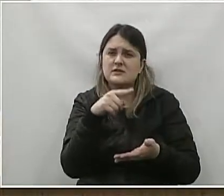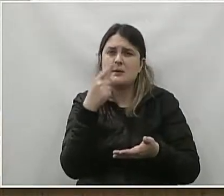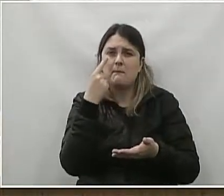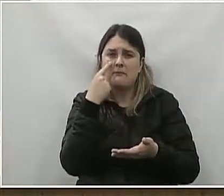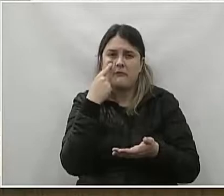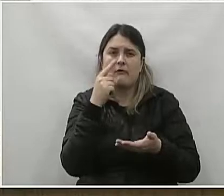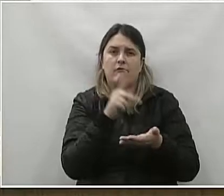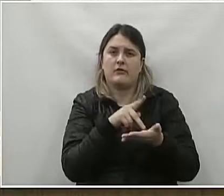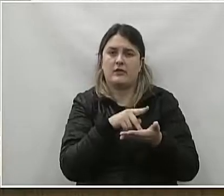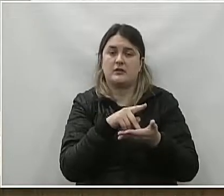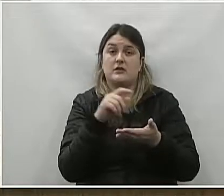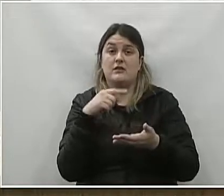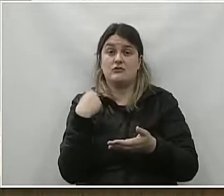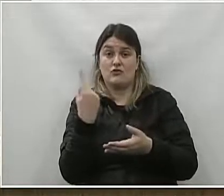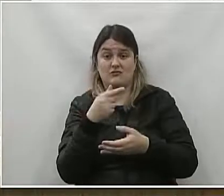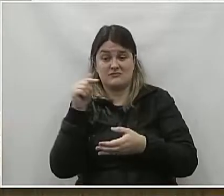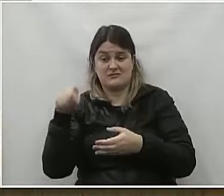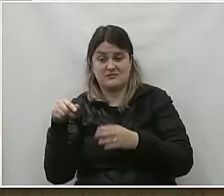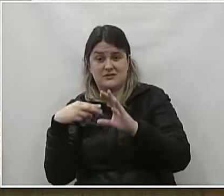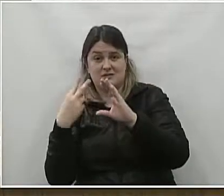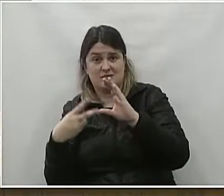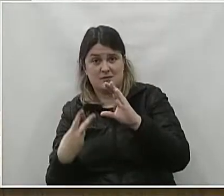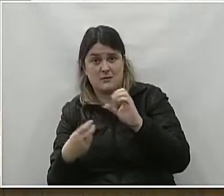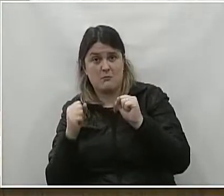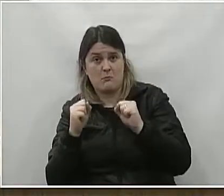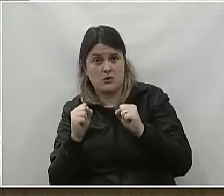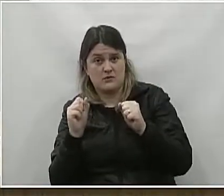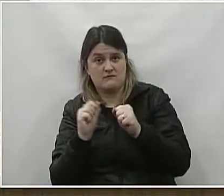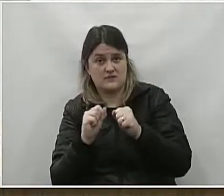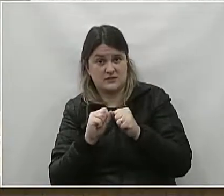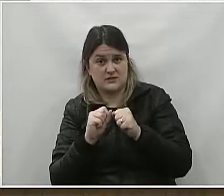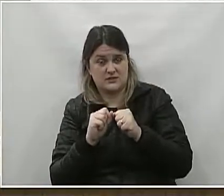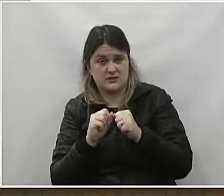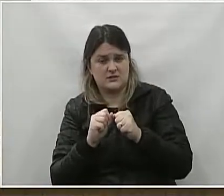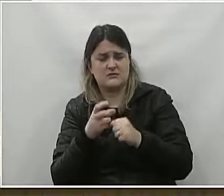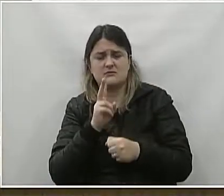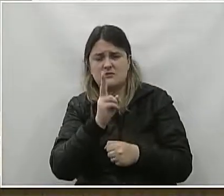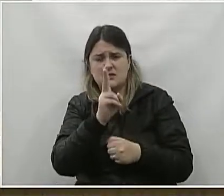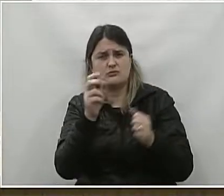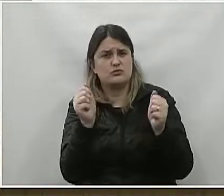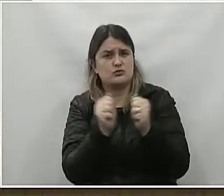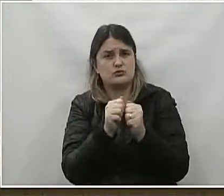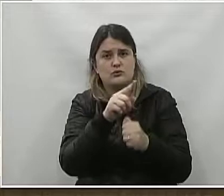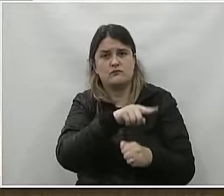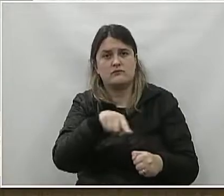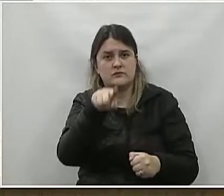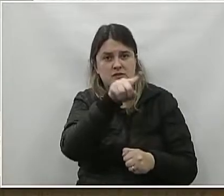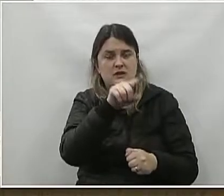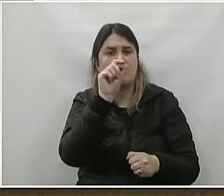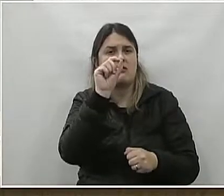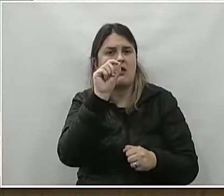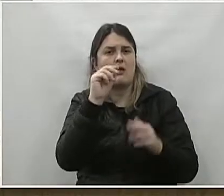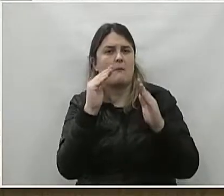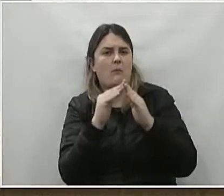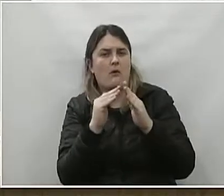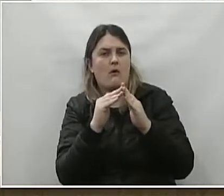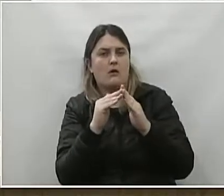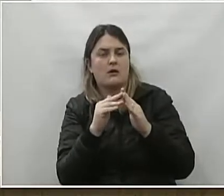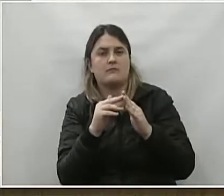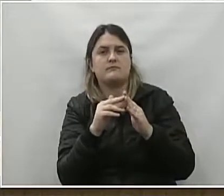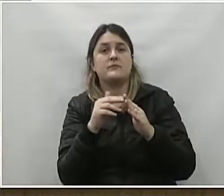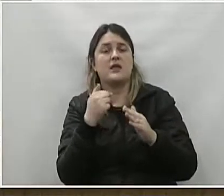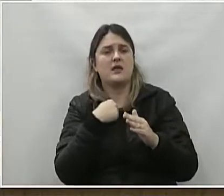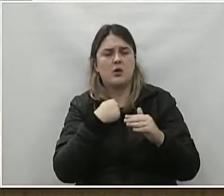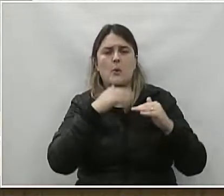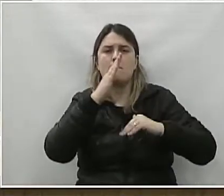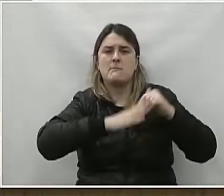e o que a Câmara puder fazer, eu tenho certeza que nós vamos estar junto com vocês, moradores, usuários. Eu sou